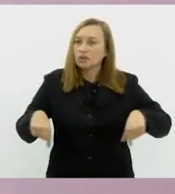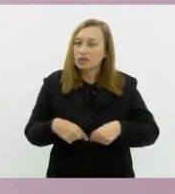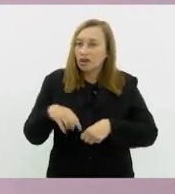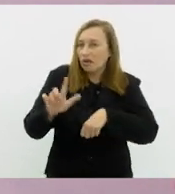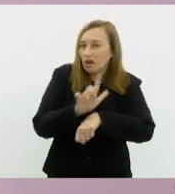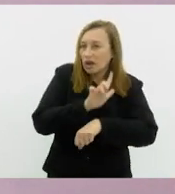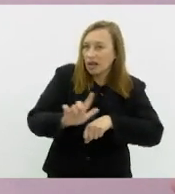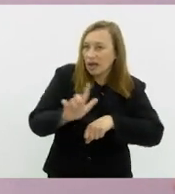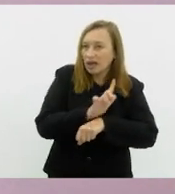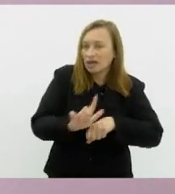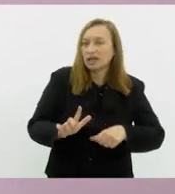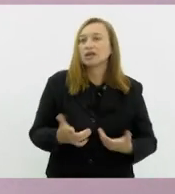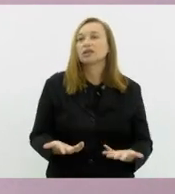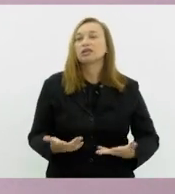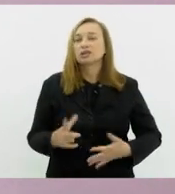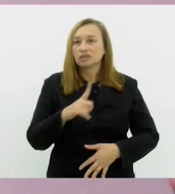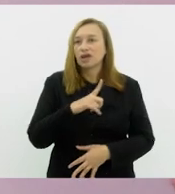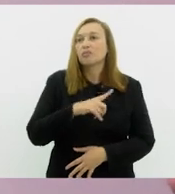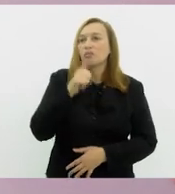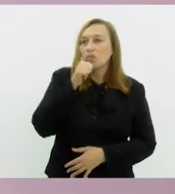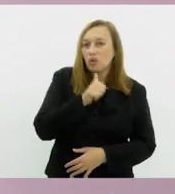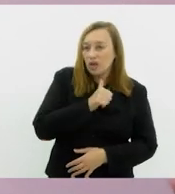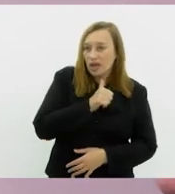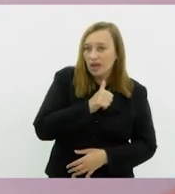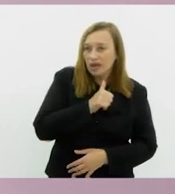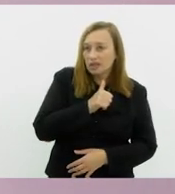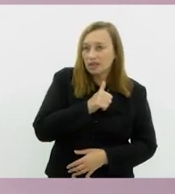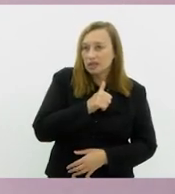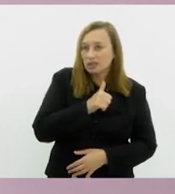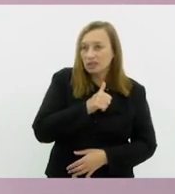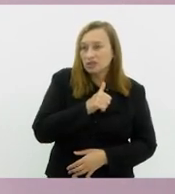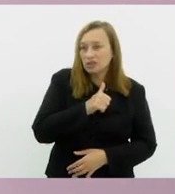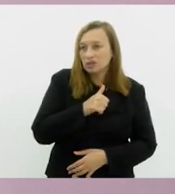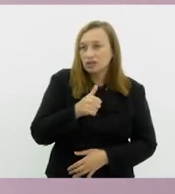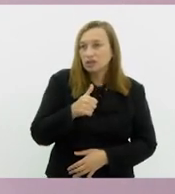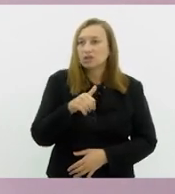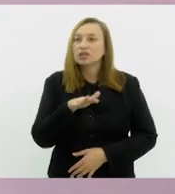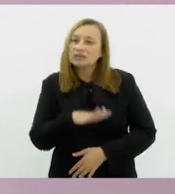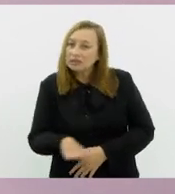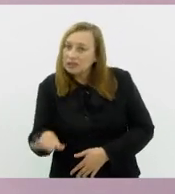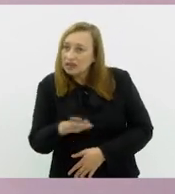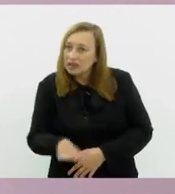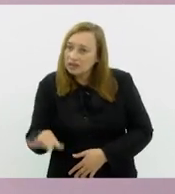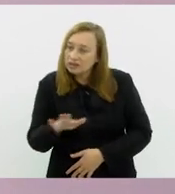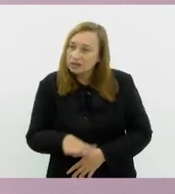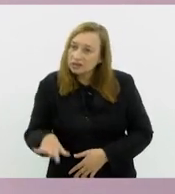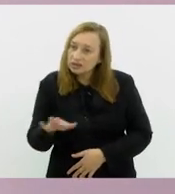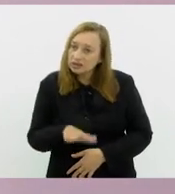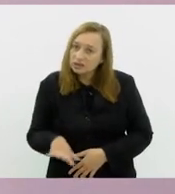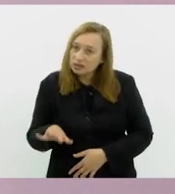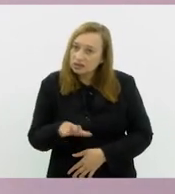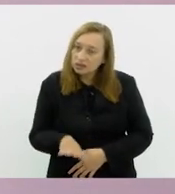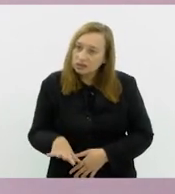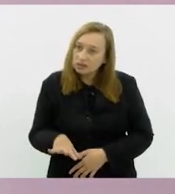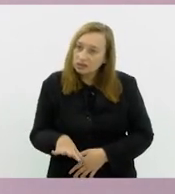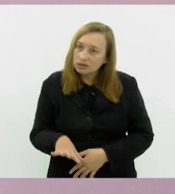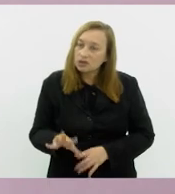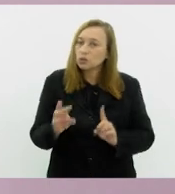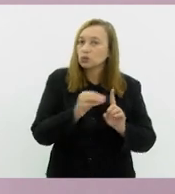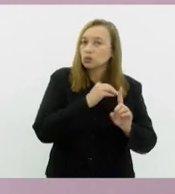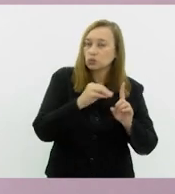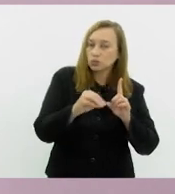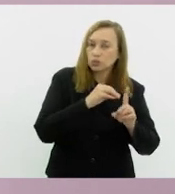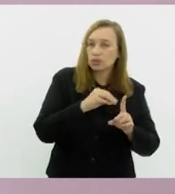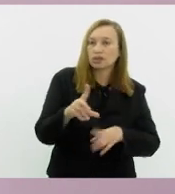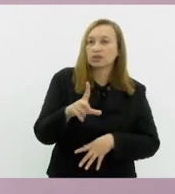só atendemos mulheres, mas também atendemos os filhos dessas mulheres que estão numa situação de